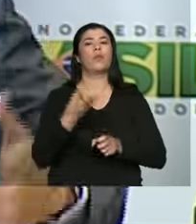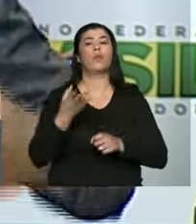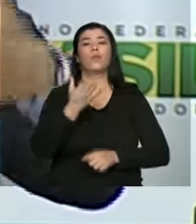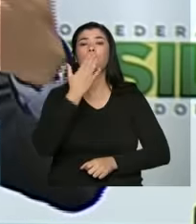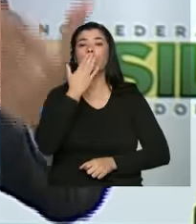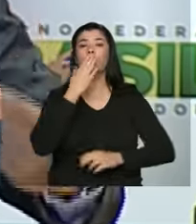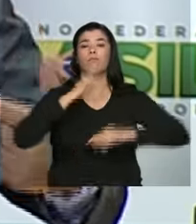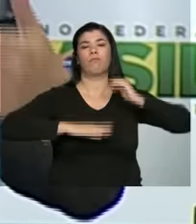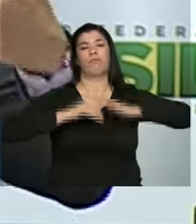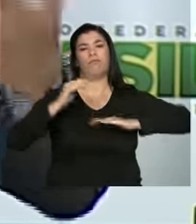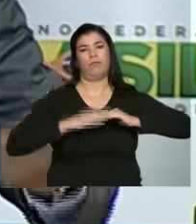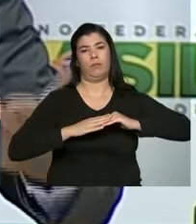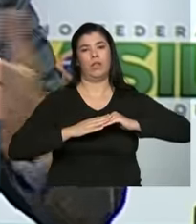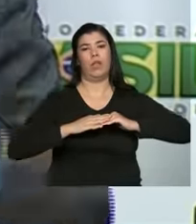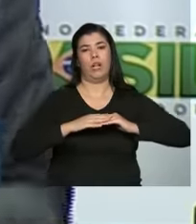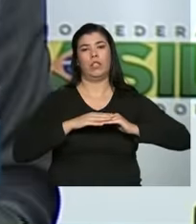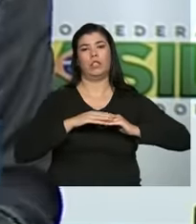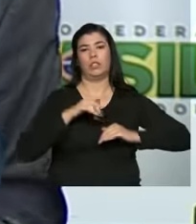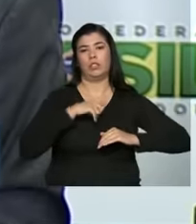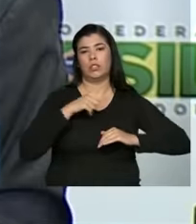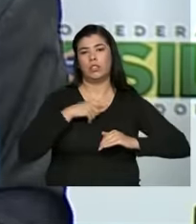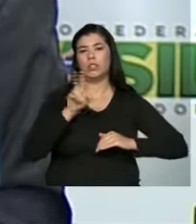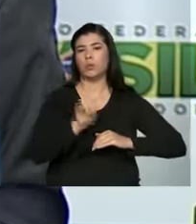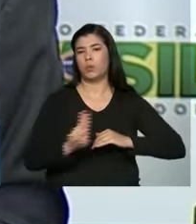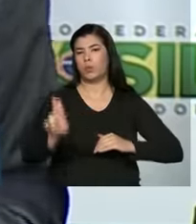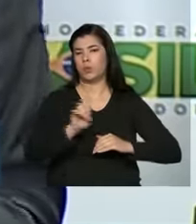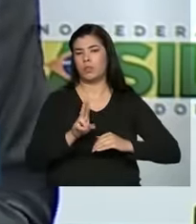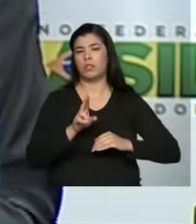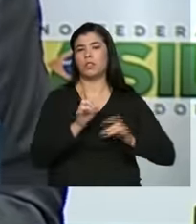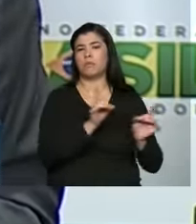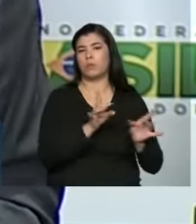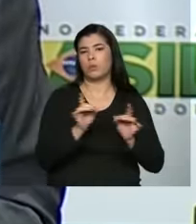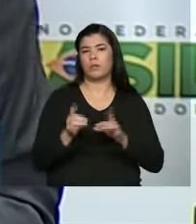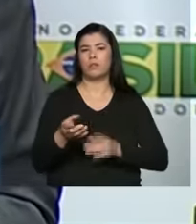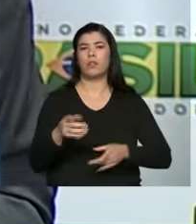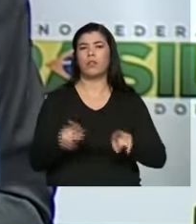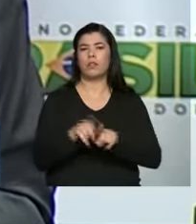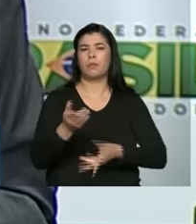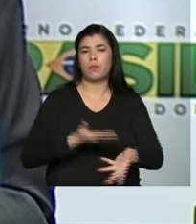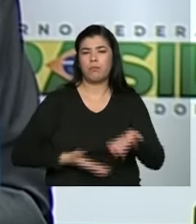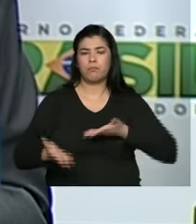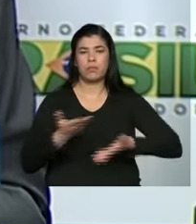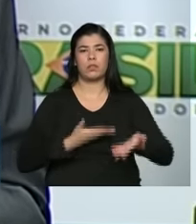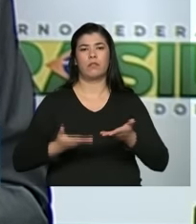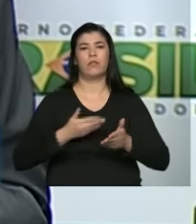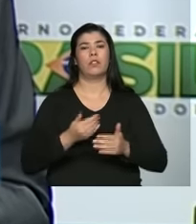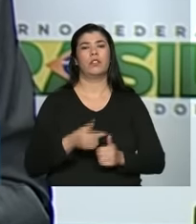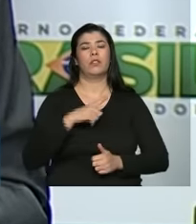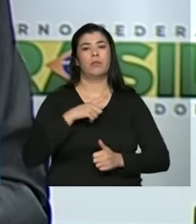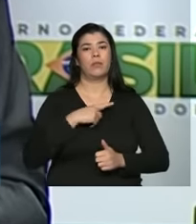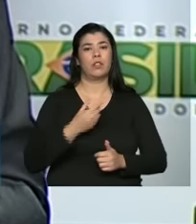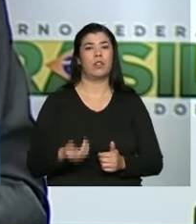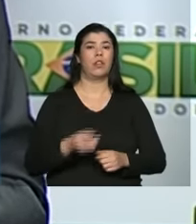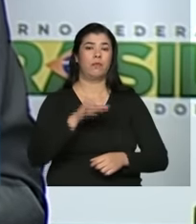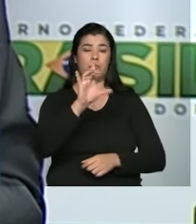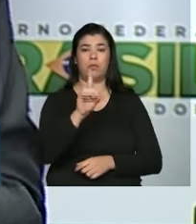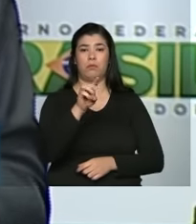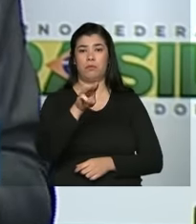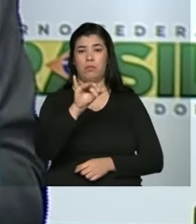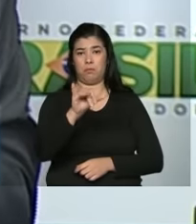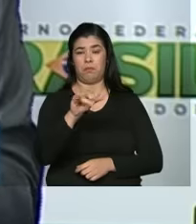de práticas estão sendo estabelecidas utilizadas nos nossos serviços que fazem a implantação de dispositivos